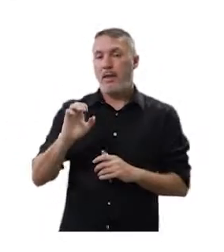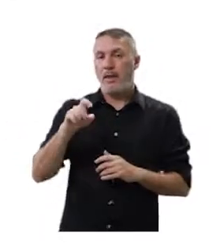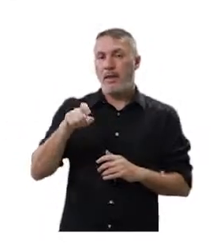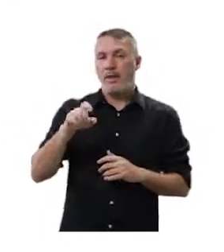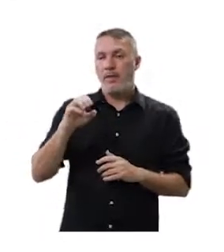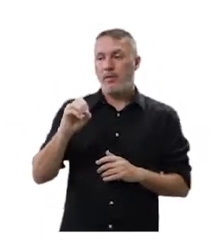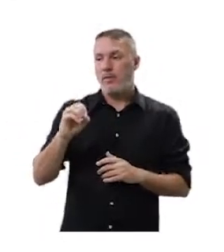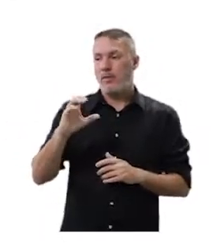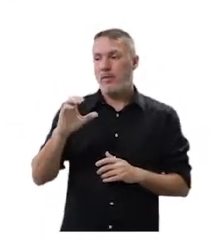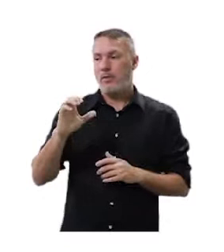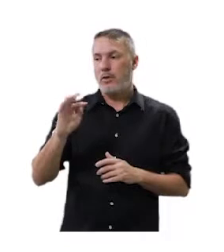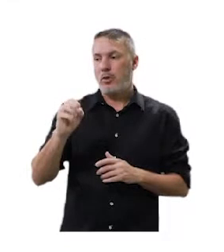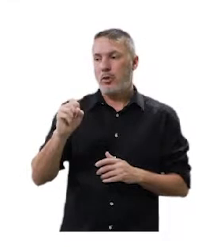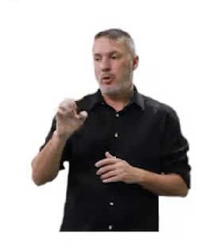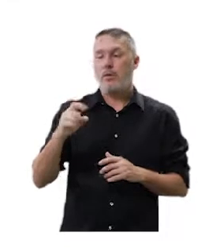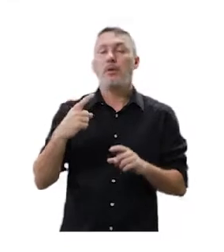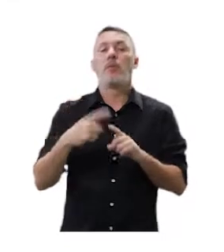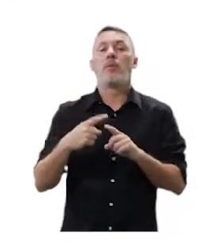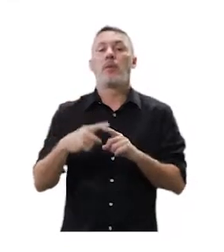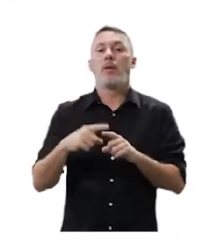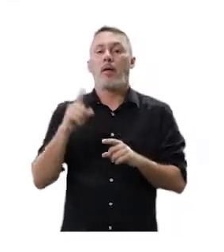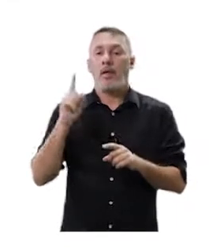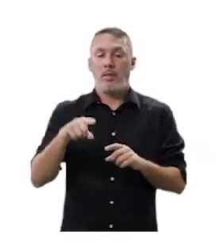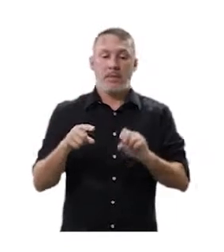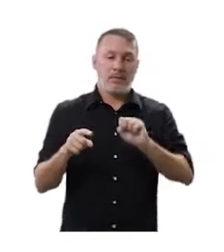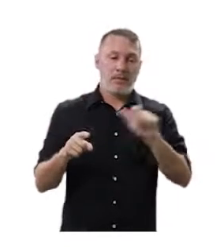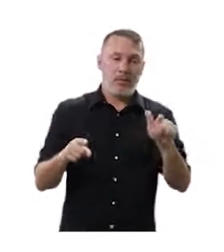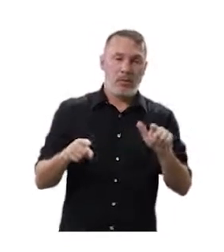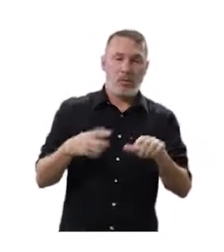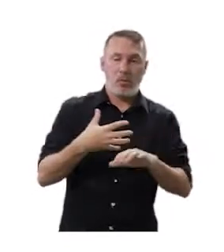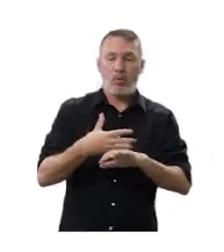Exocitose, uma vez que o sal foi transportado da água para a batata.